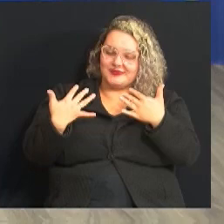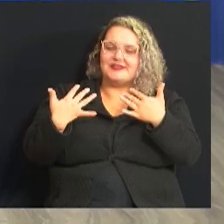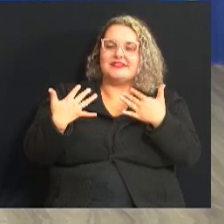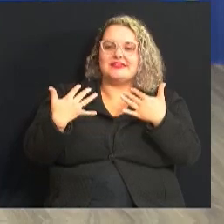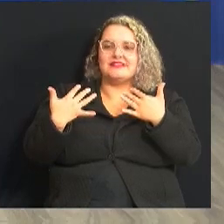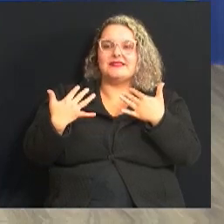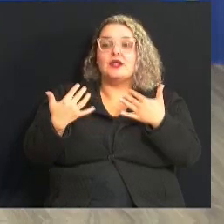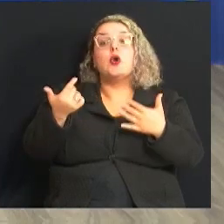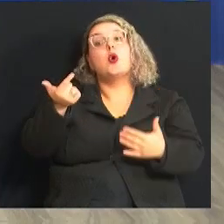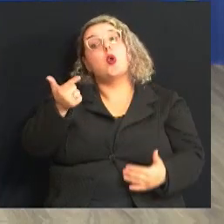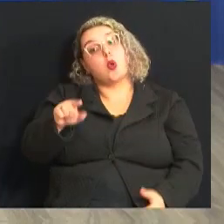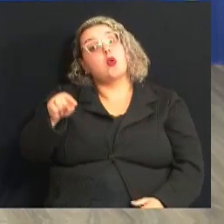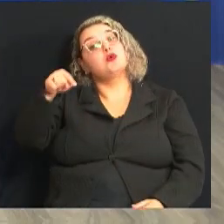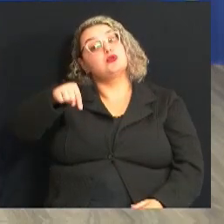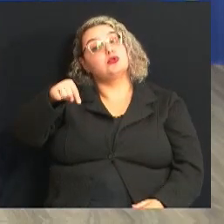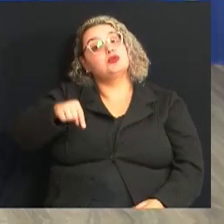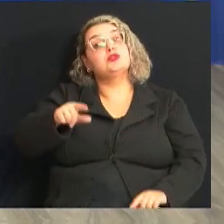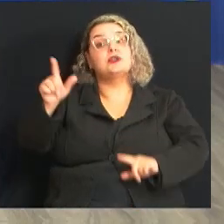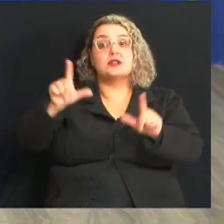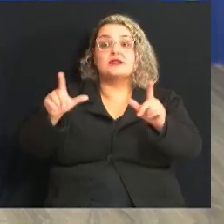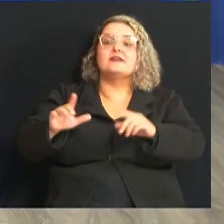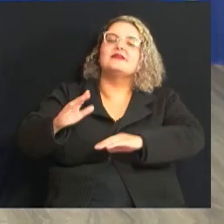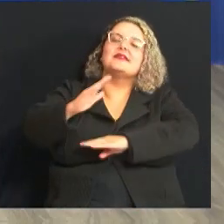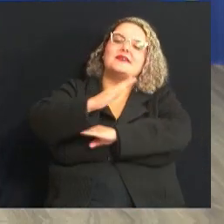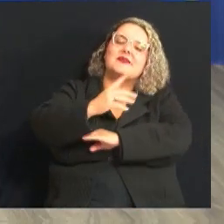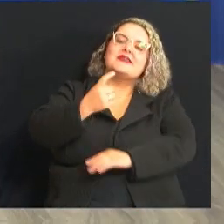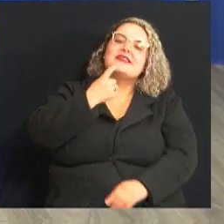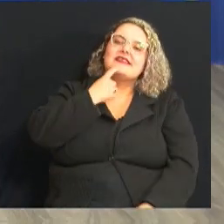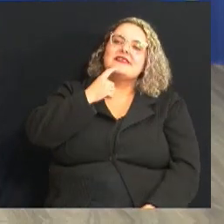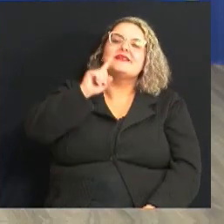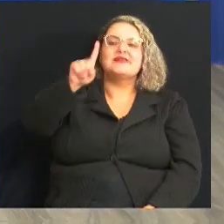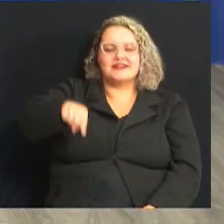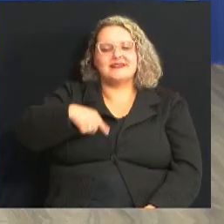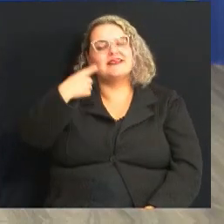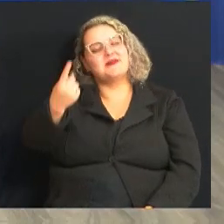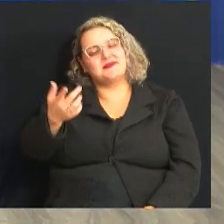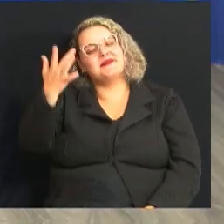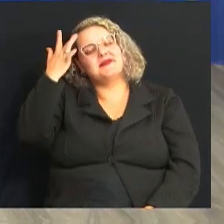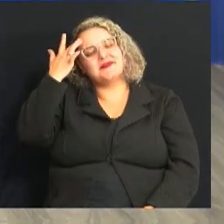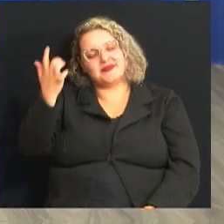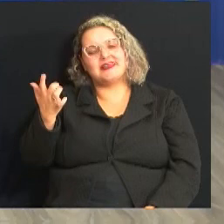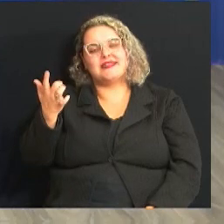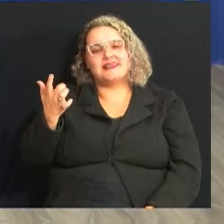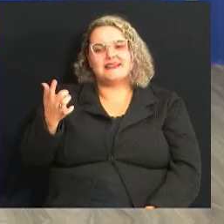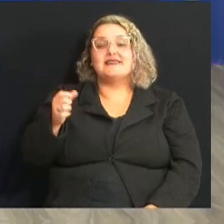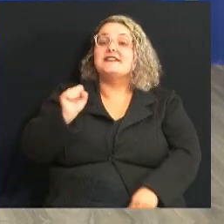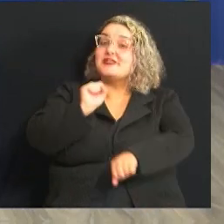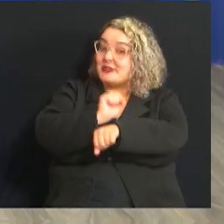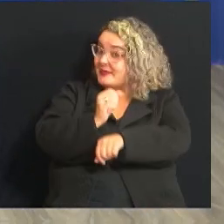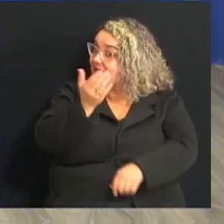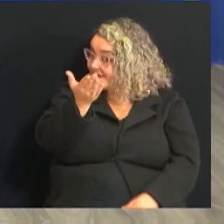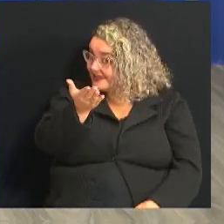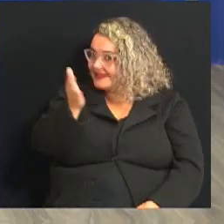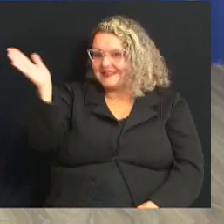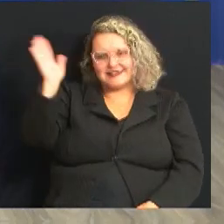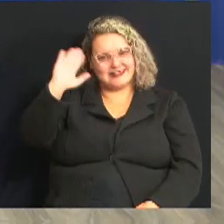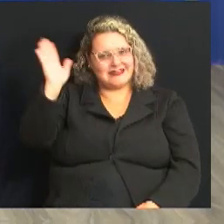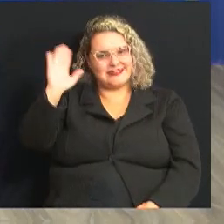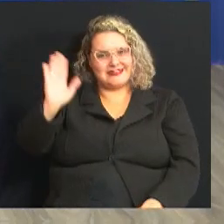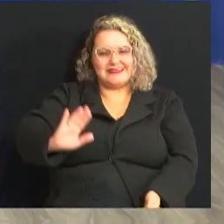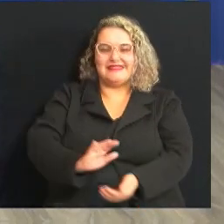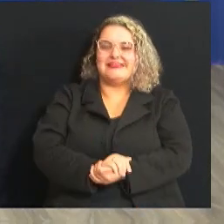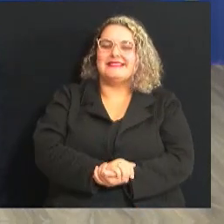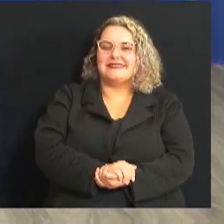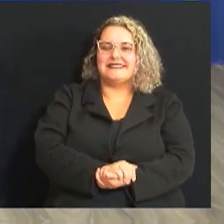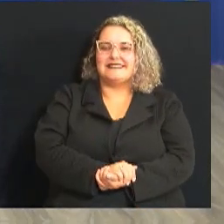audiência. Continue aqui na TV Câmara Campinas e nos vemos amanhã. Eu tô te esperando, hein? Até lá. Tchau, tchau.